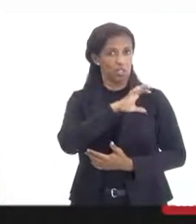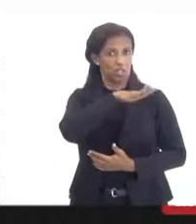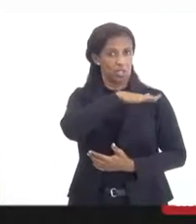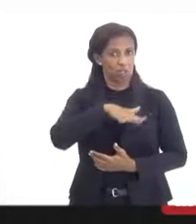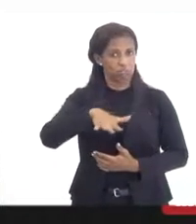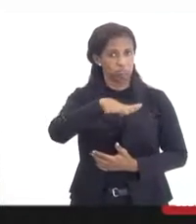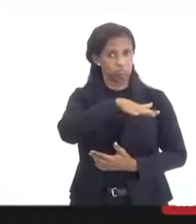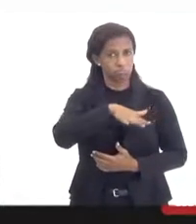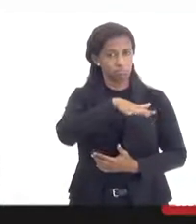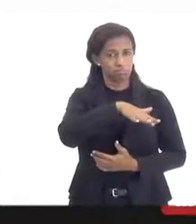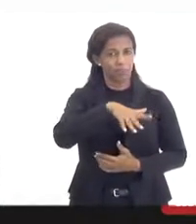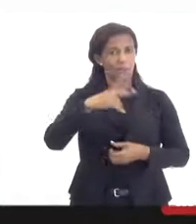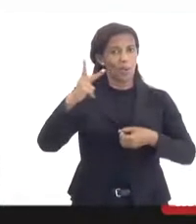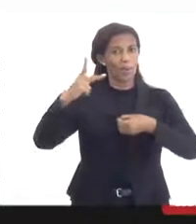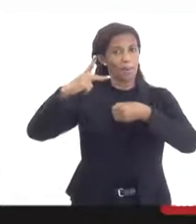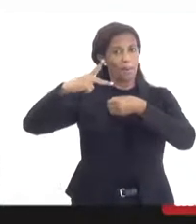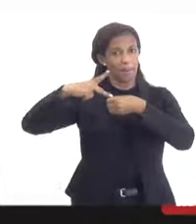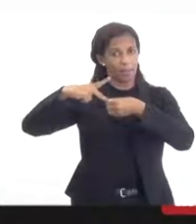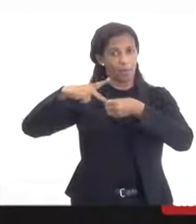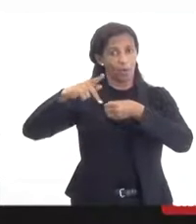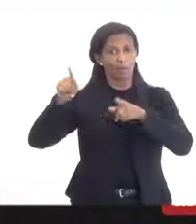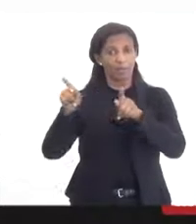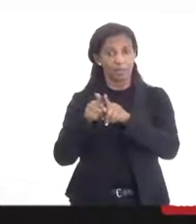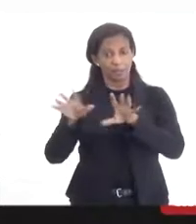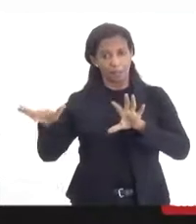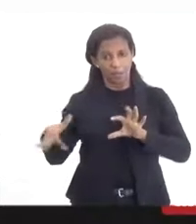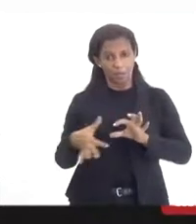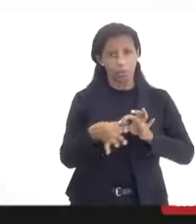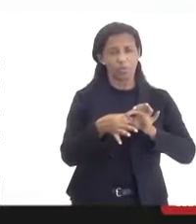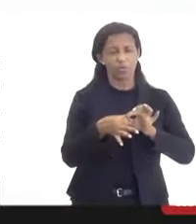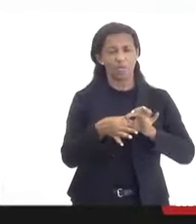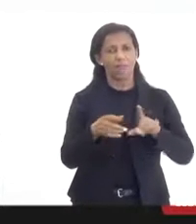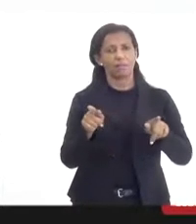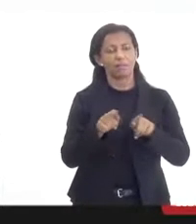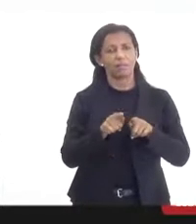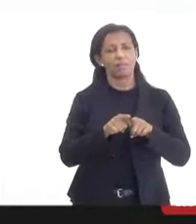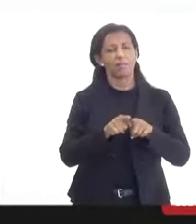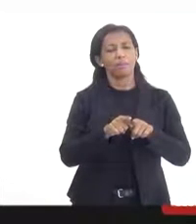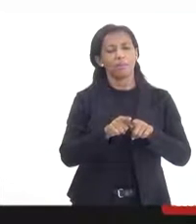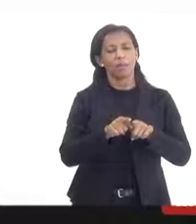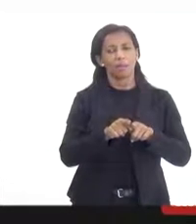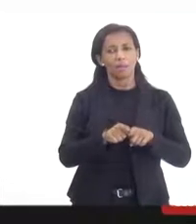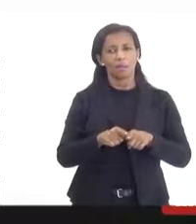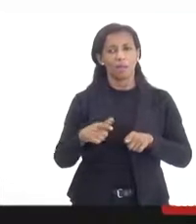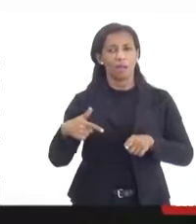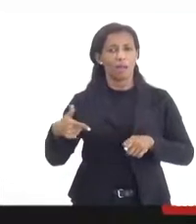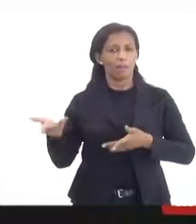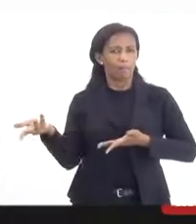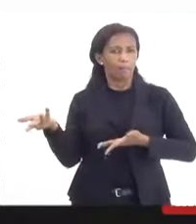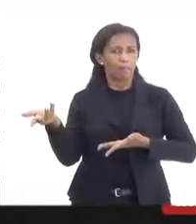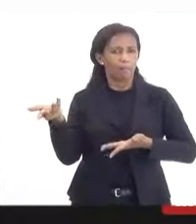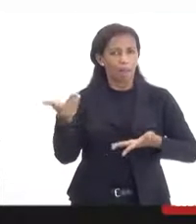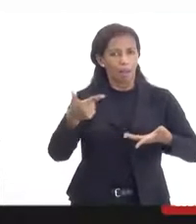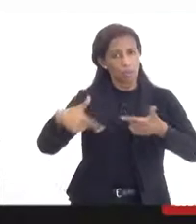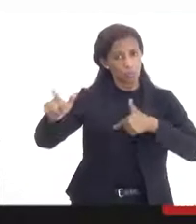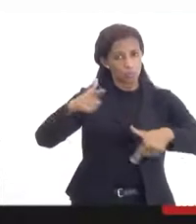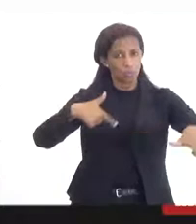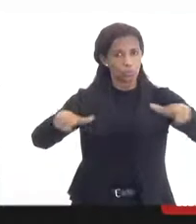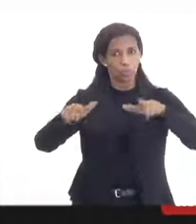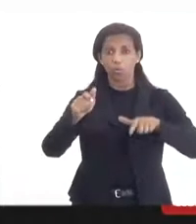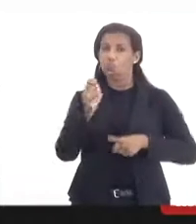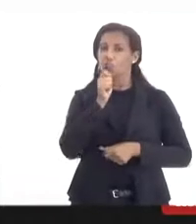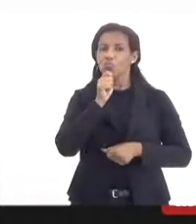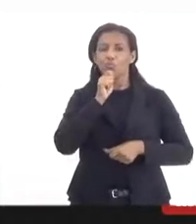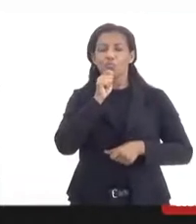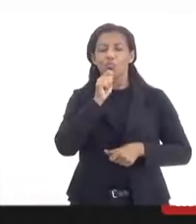do petróleo e associado a ele essas frações, essas correntes, para as quais não há um